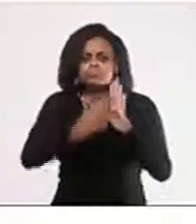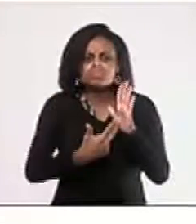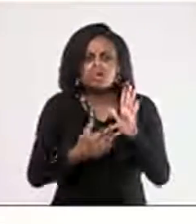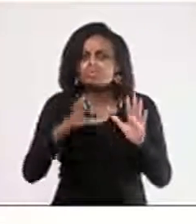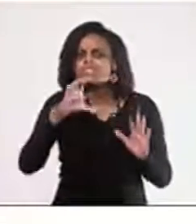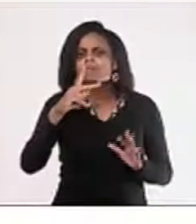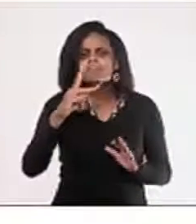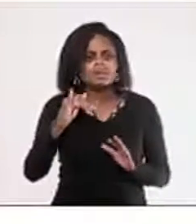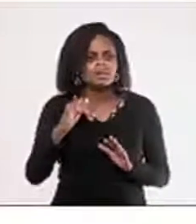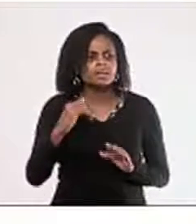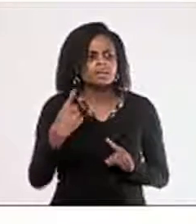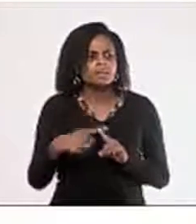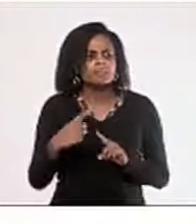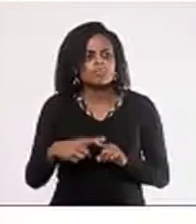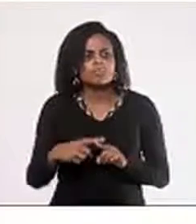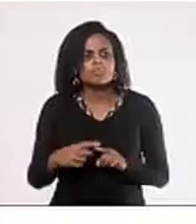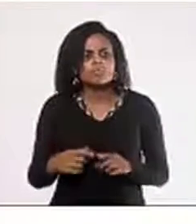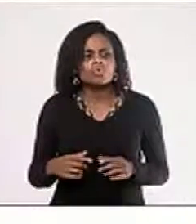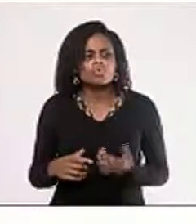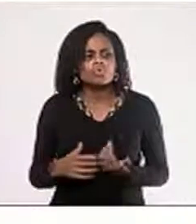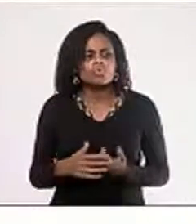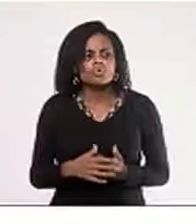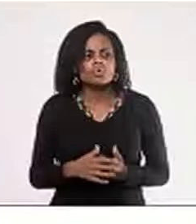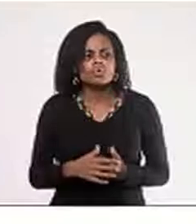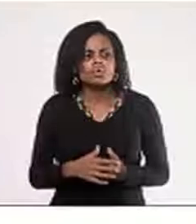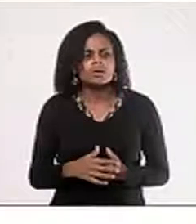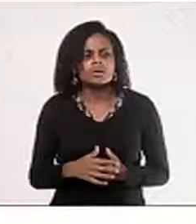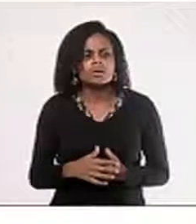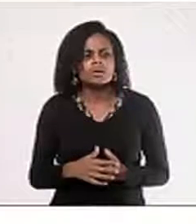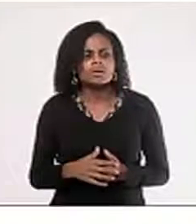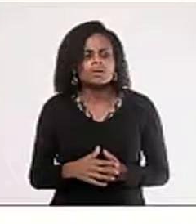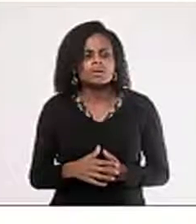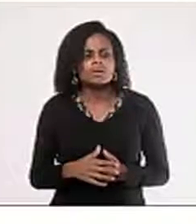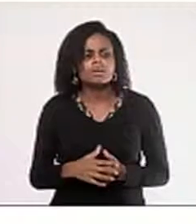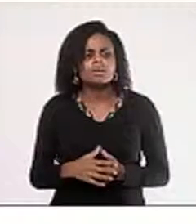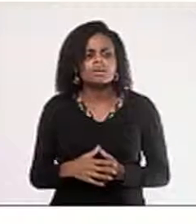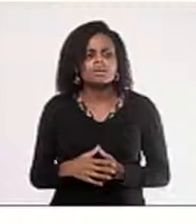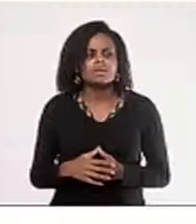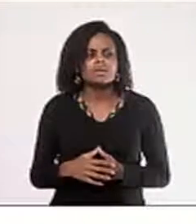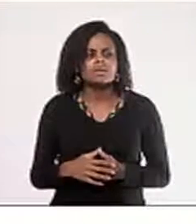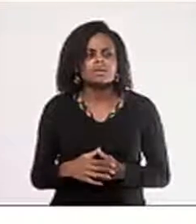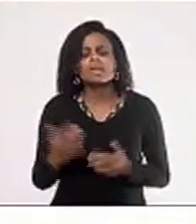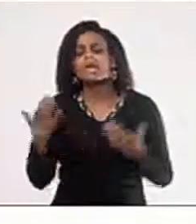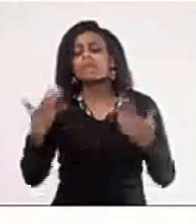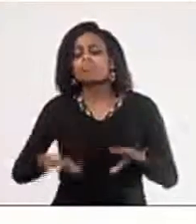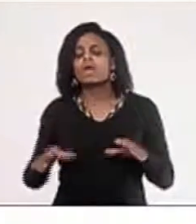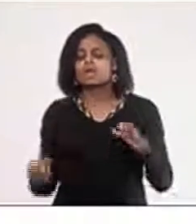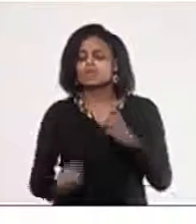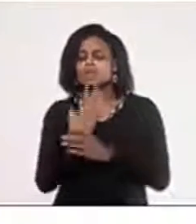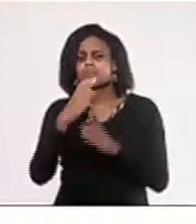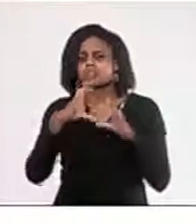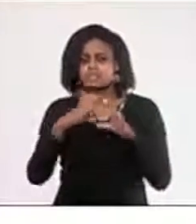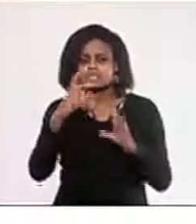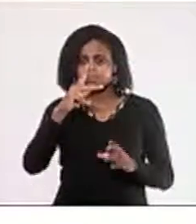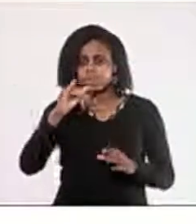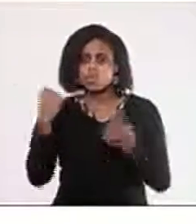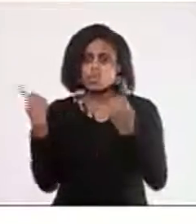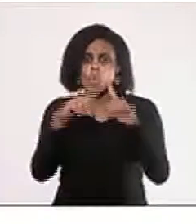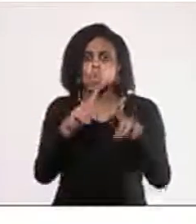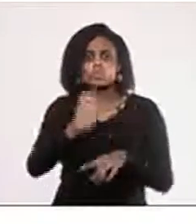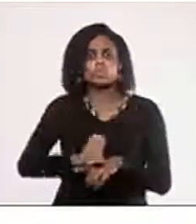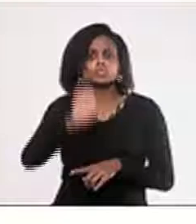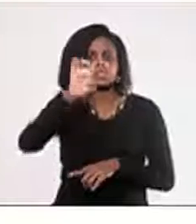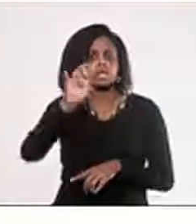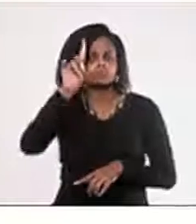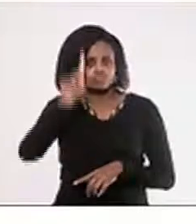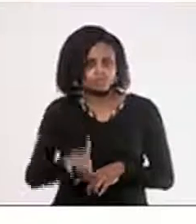quero ter que fazer de uma CPI uma trincheira em defesa do Estado Democrático de Direito. Eu não quero ter